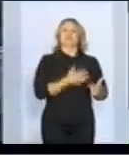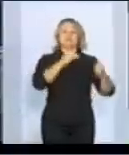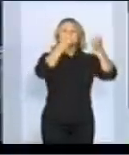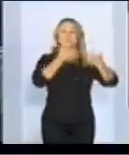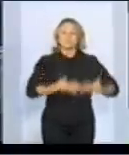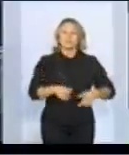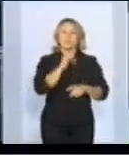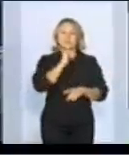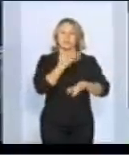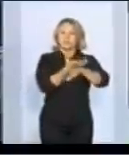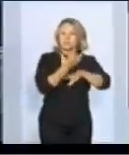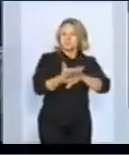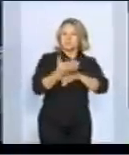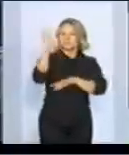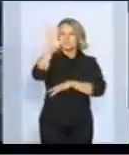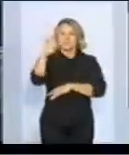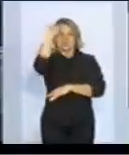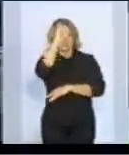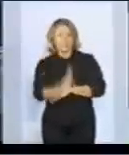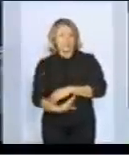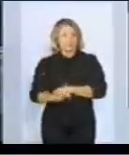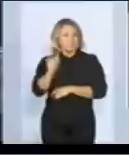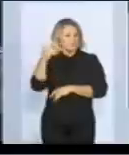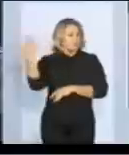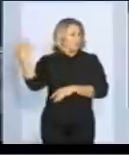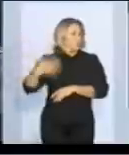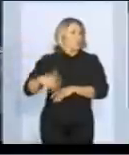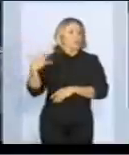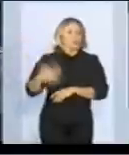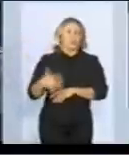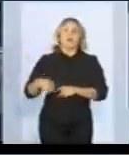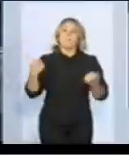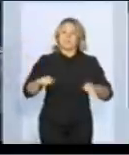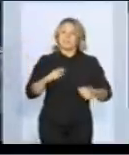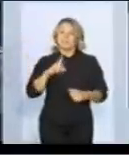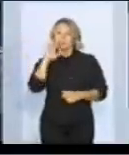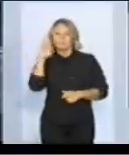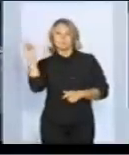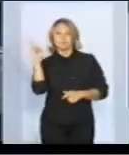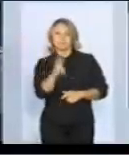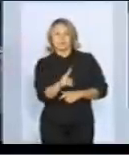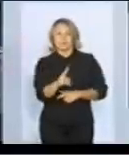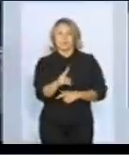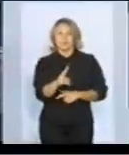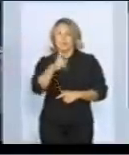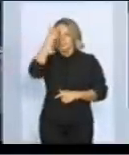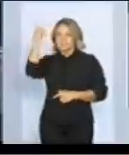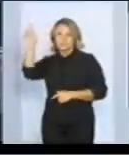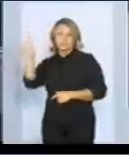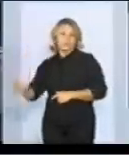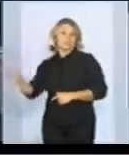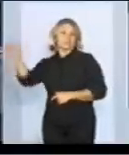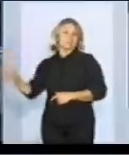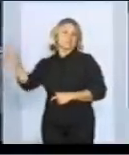conteúdo nacional é mais caro? O conteúdo nacional é mais caro. Então, vai ter algum reflexo, de alguma maneira, sobre o consumidor, em termos